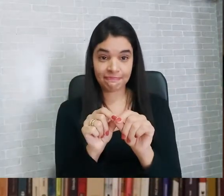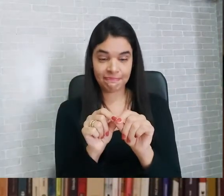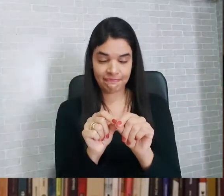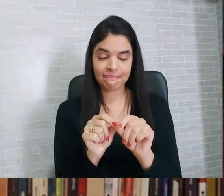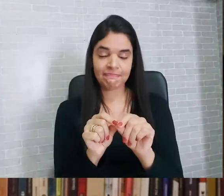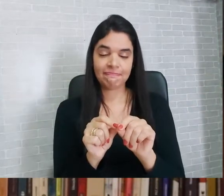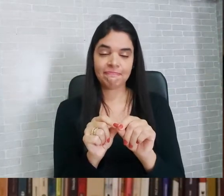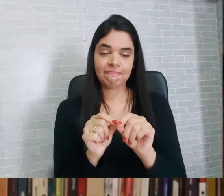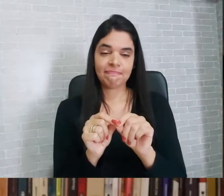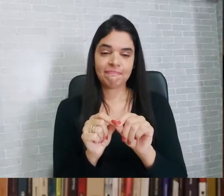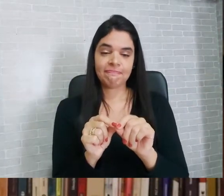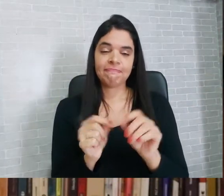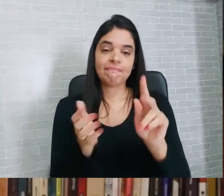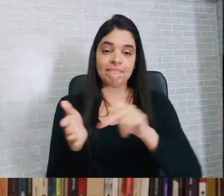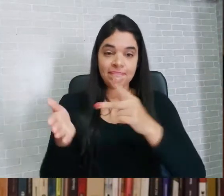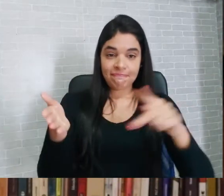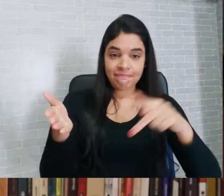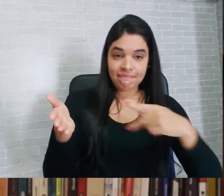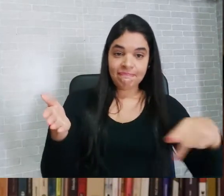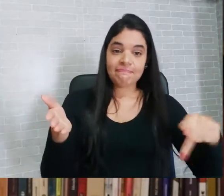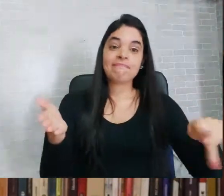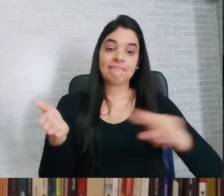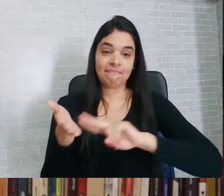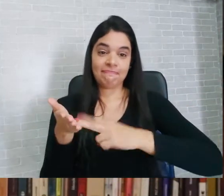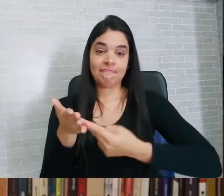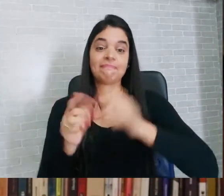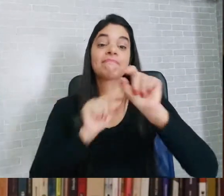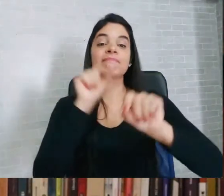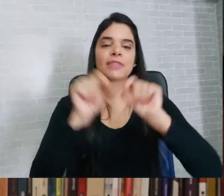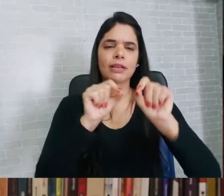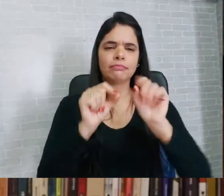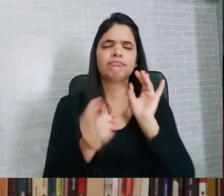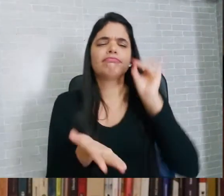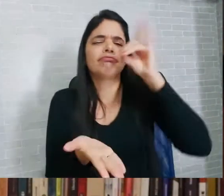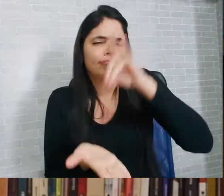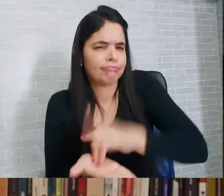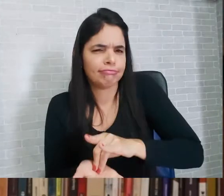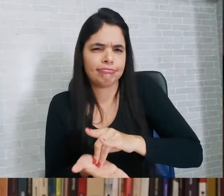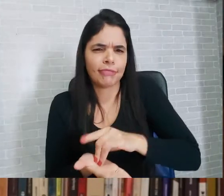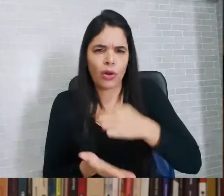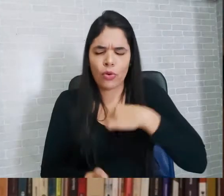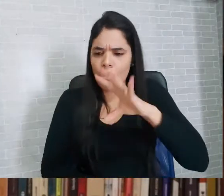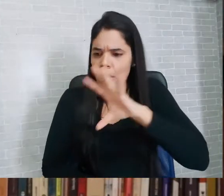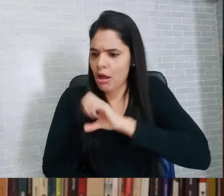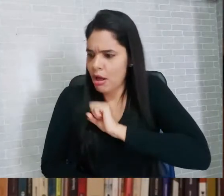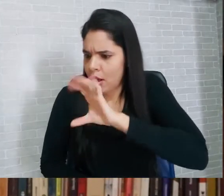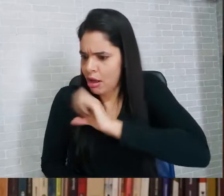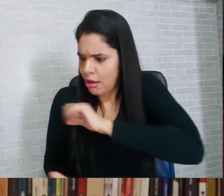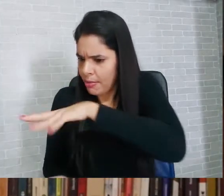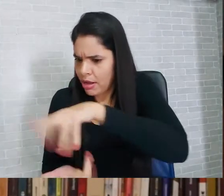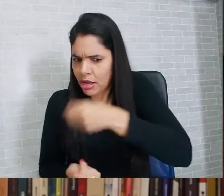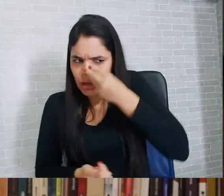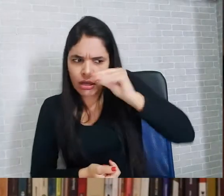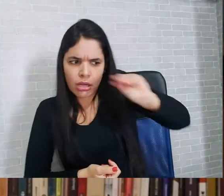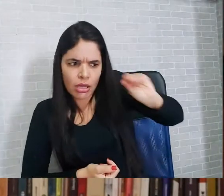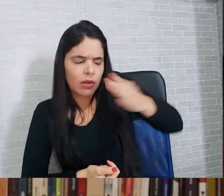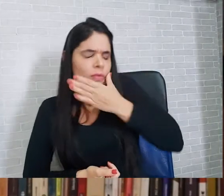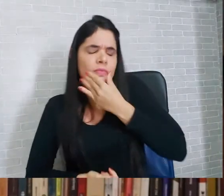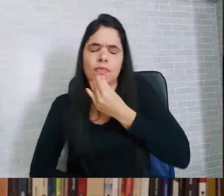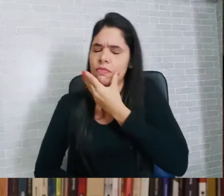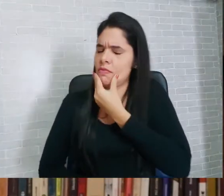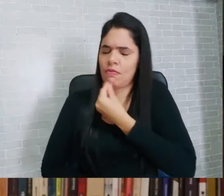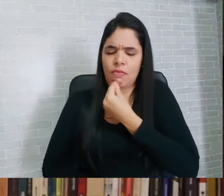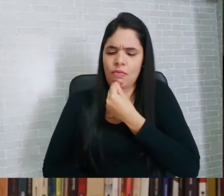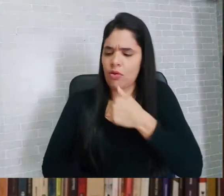poema diz o seguinte: é verdade, eu não posso amar a terra e me exilar dos homens. Eu não